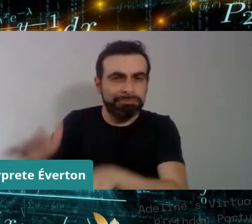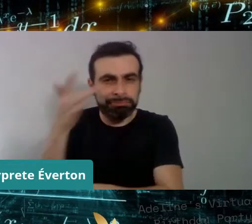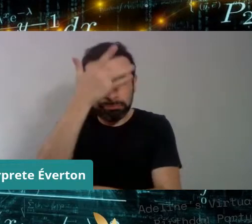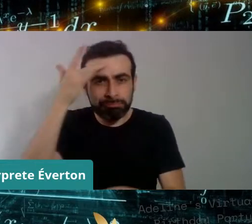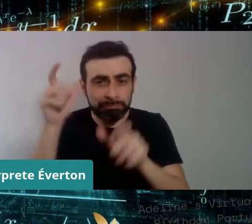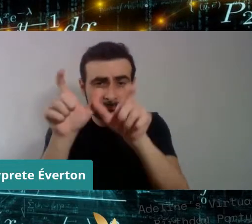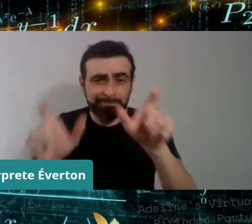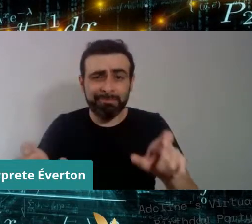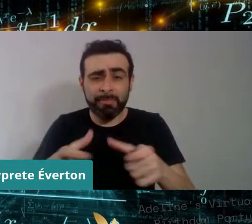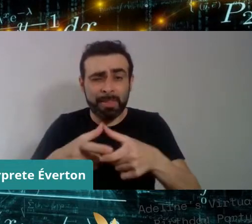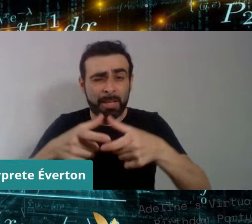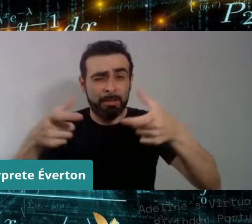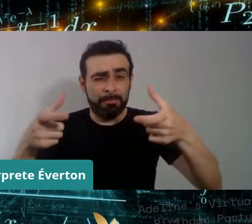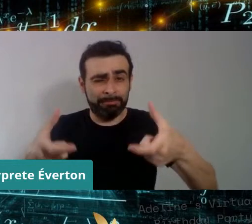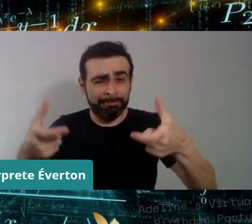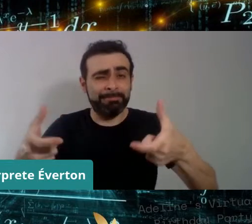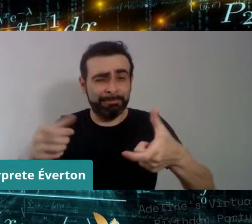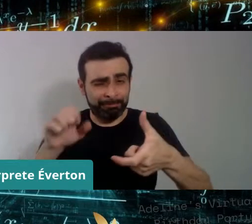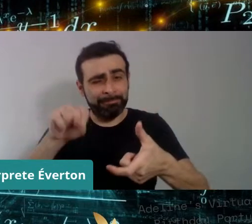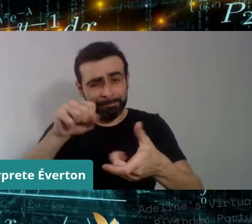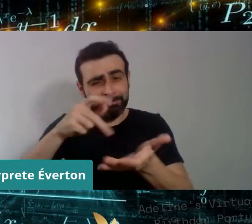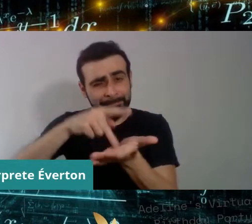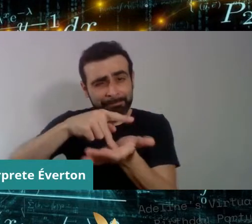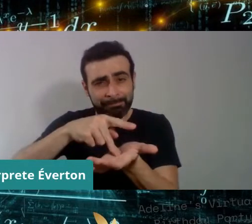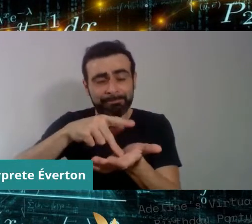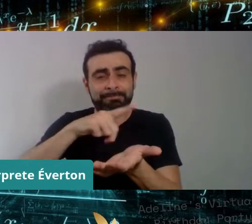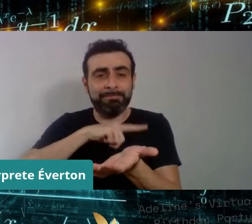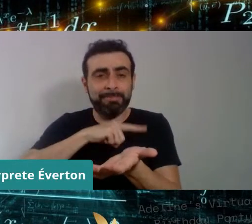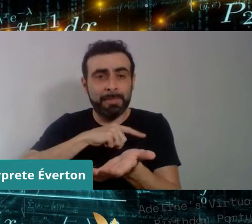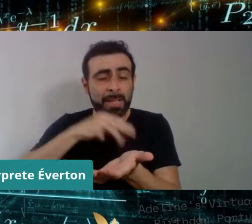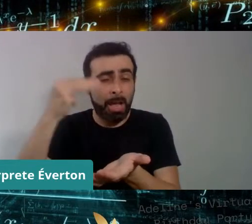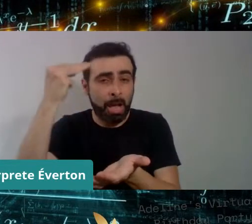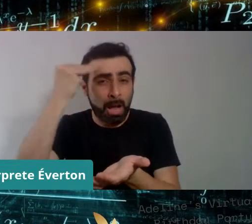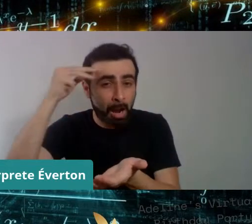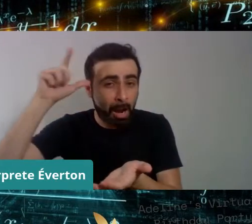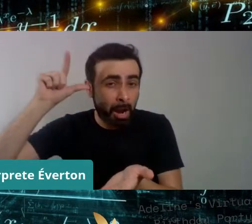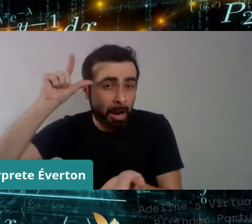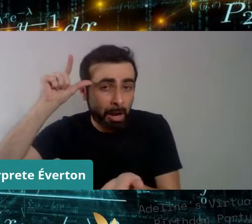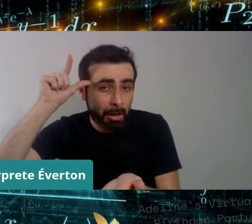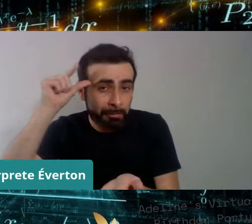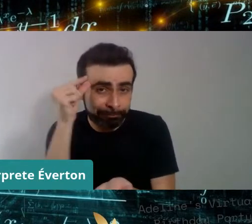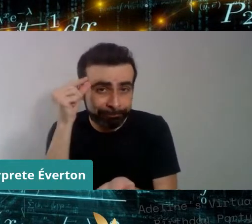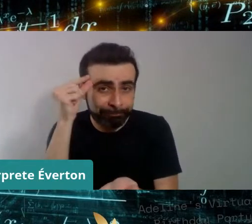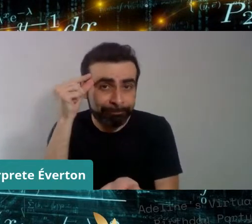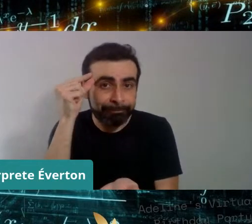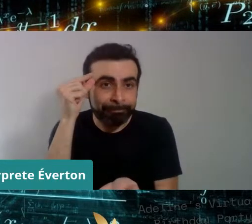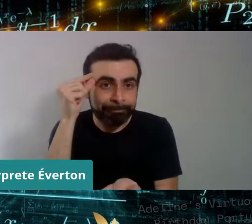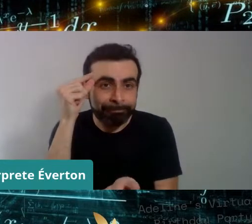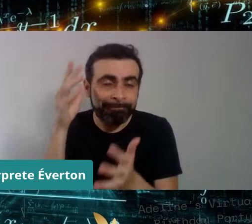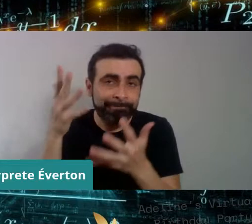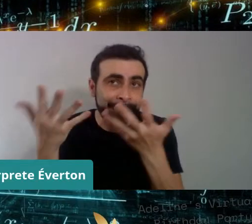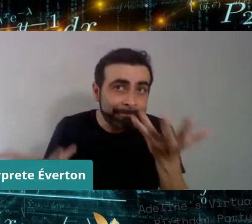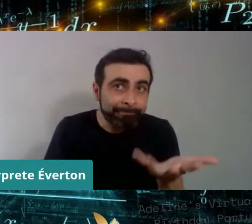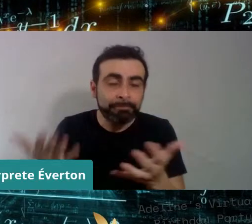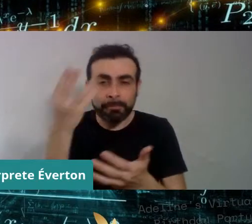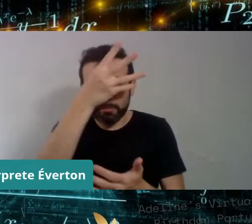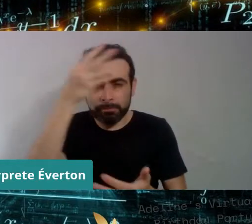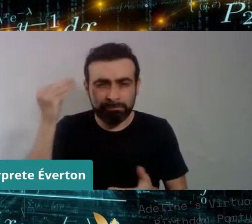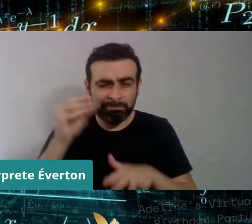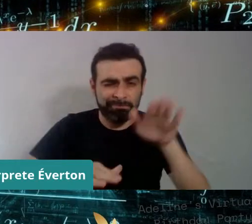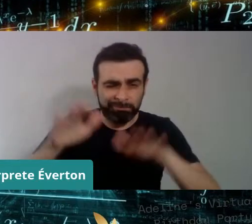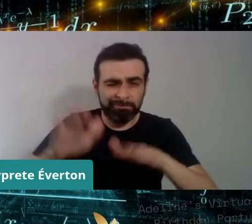das pessoas, tem uma memória muito curta. Elas quase sempre se